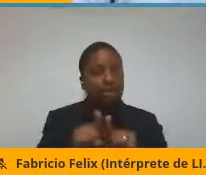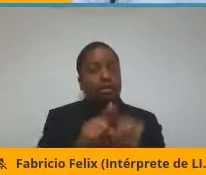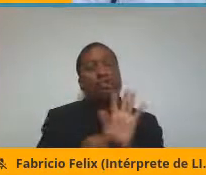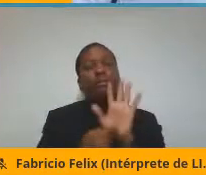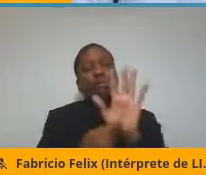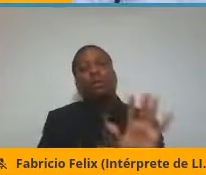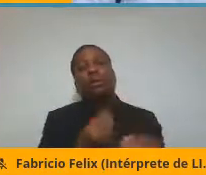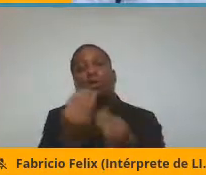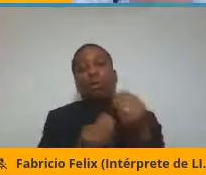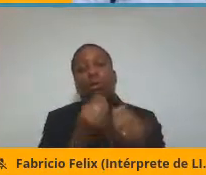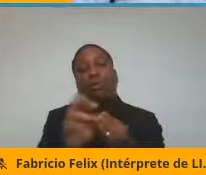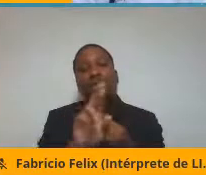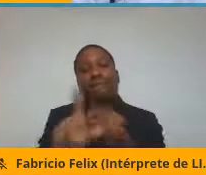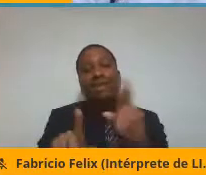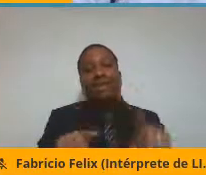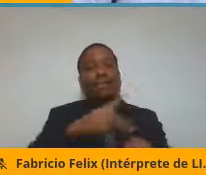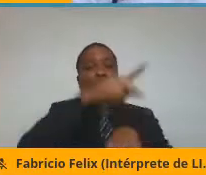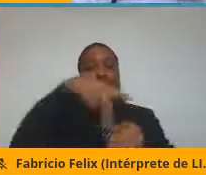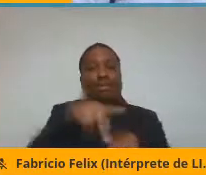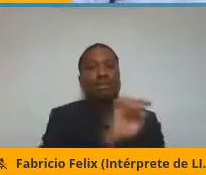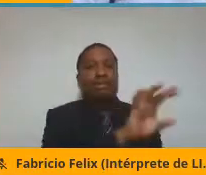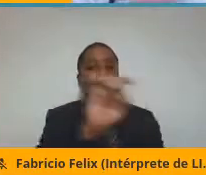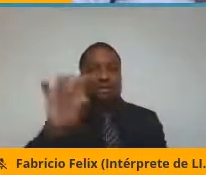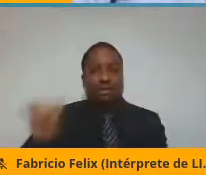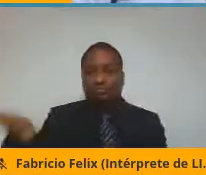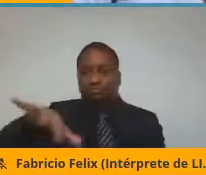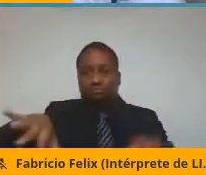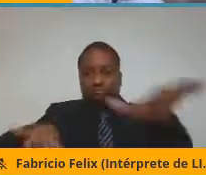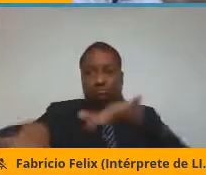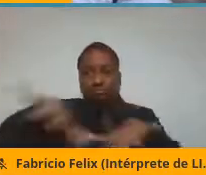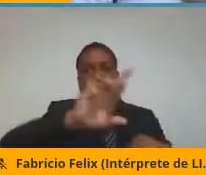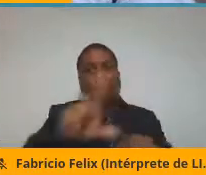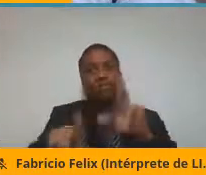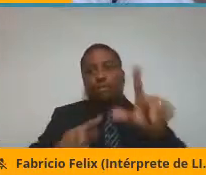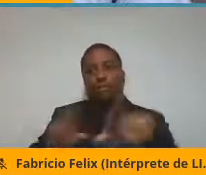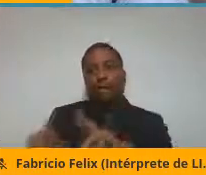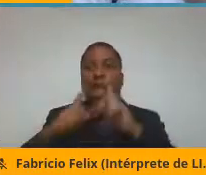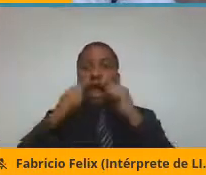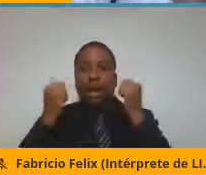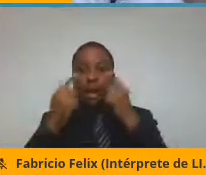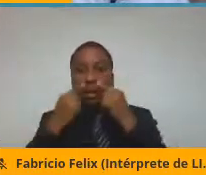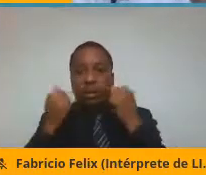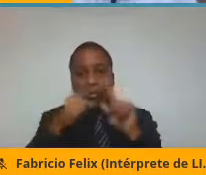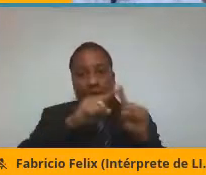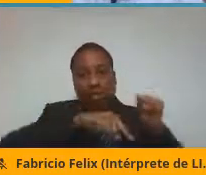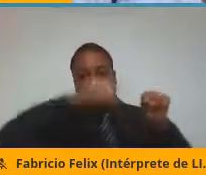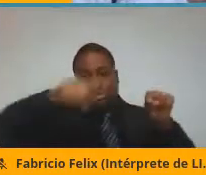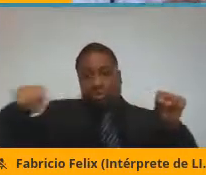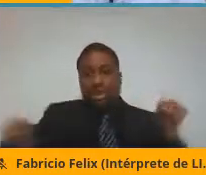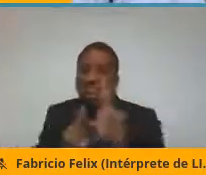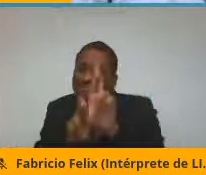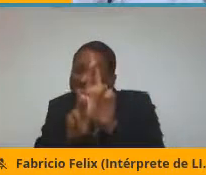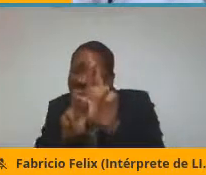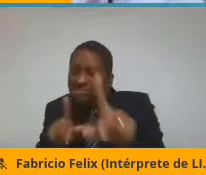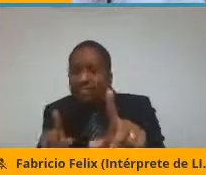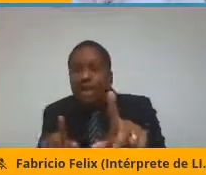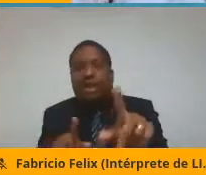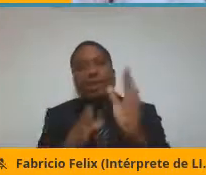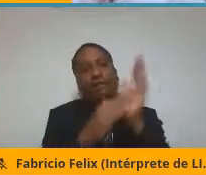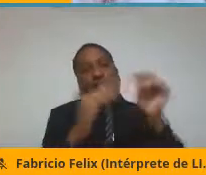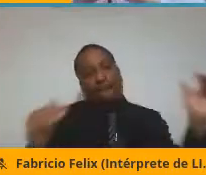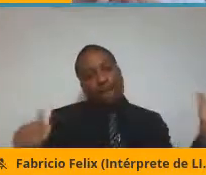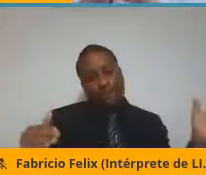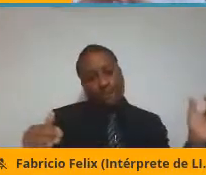a trajetória de um país para o outro, de uma região para outra. Alagoas tem um diagrama muito diferente da Espanha. O que quer dizer que